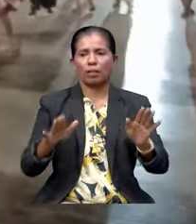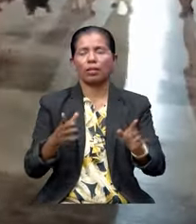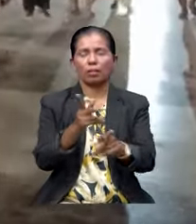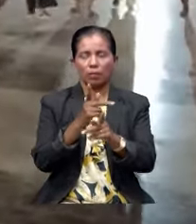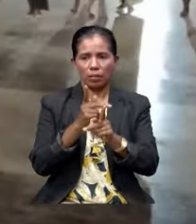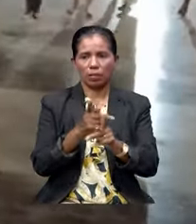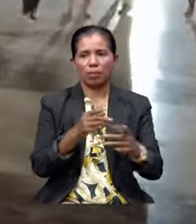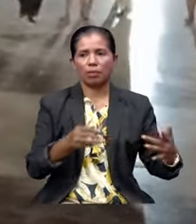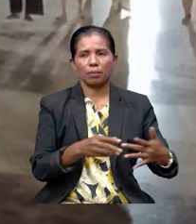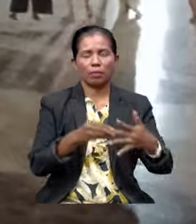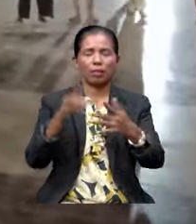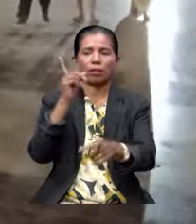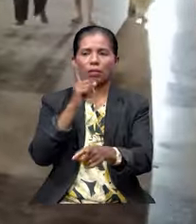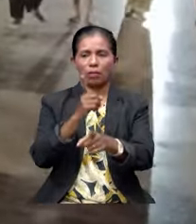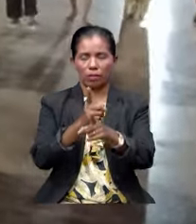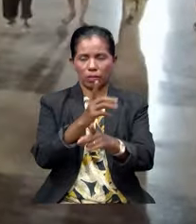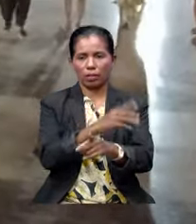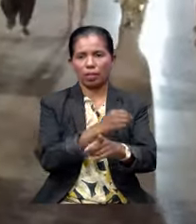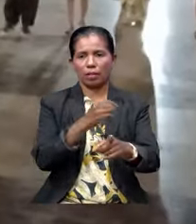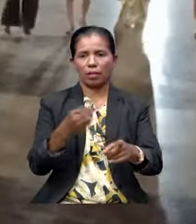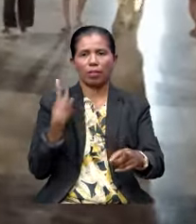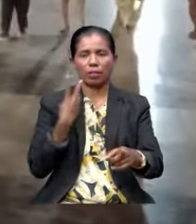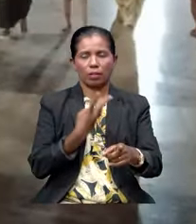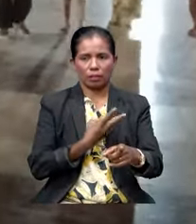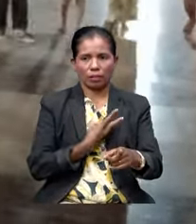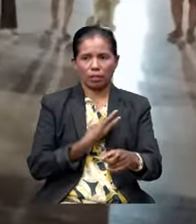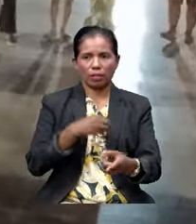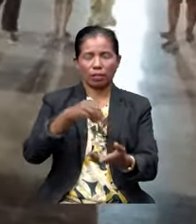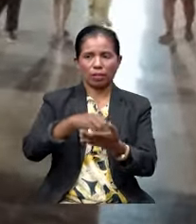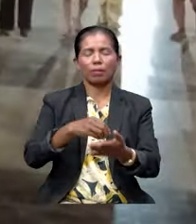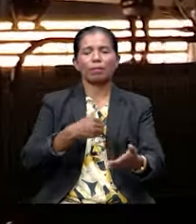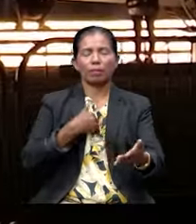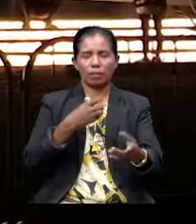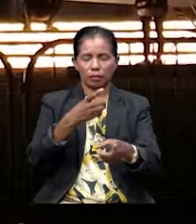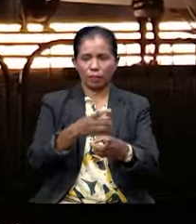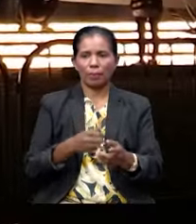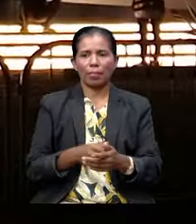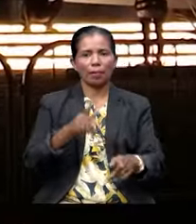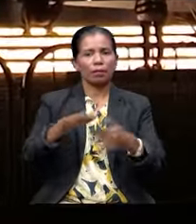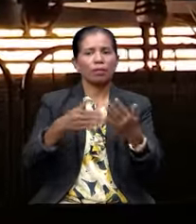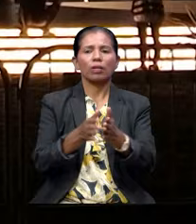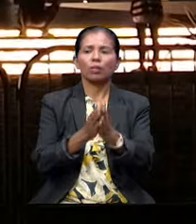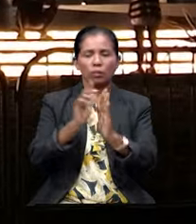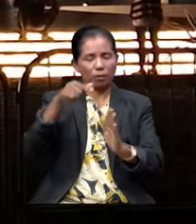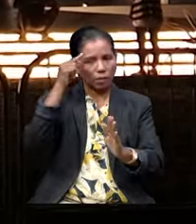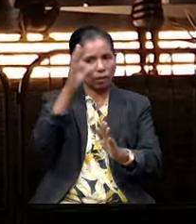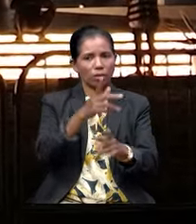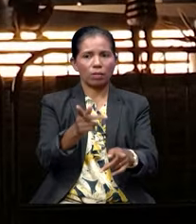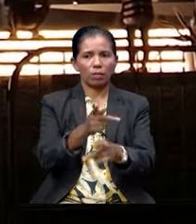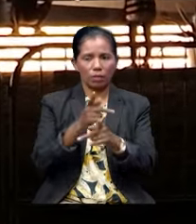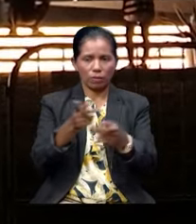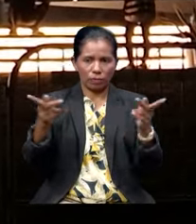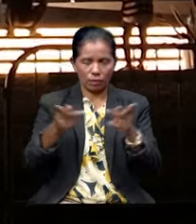só responsabilidade do loss né igreja ou estado Seran hirak nemos husu ba guvernu atu kuidadu altar